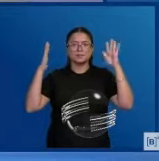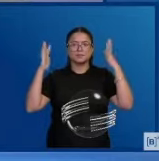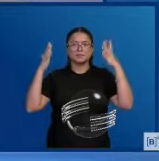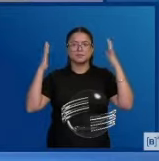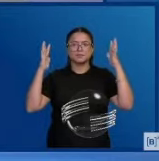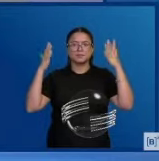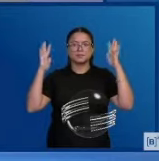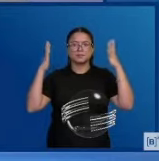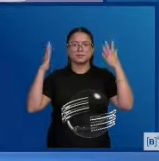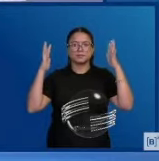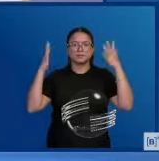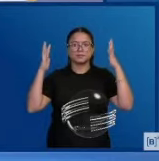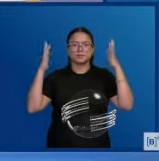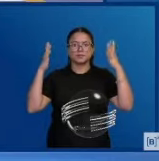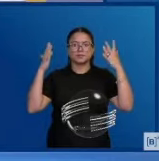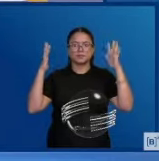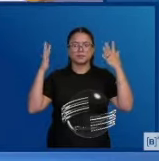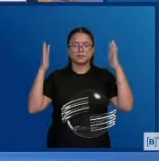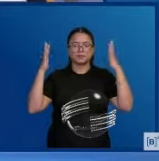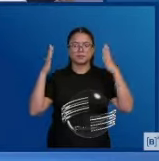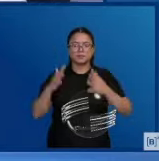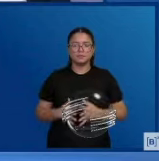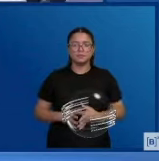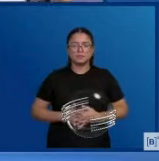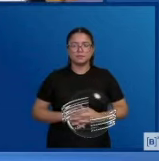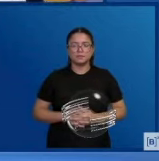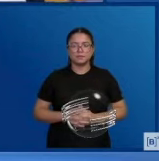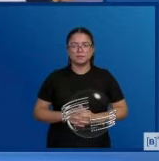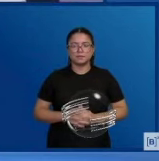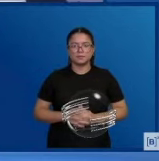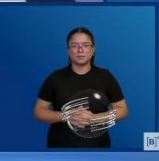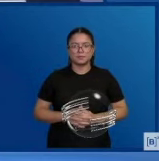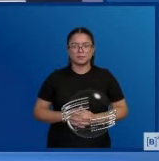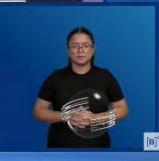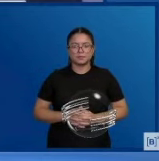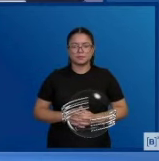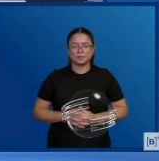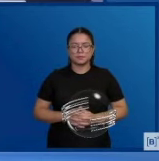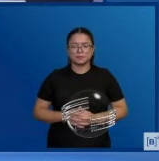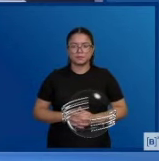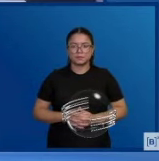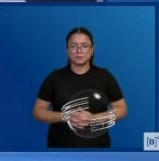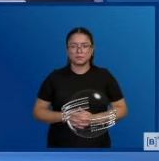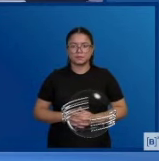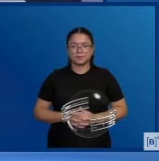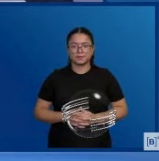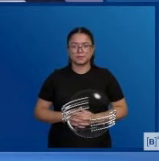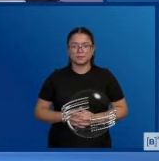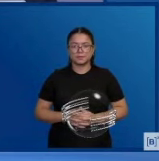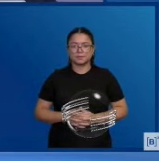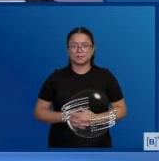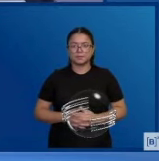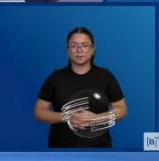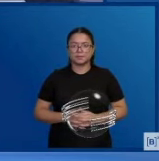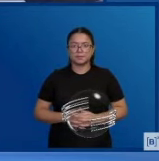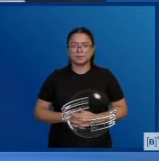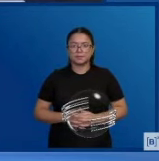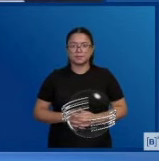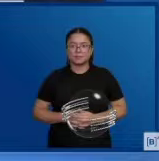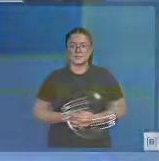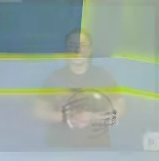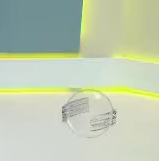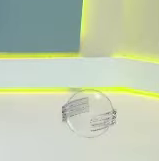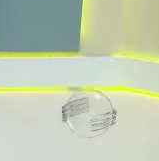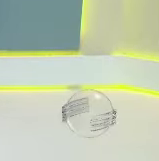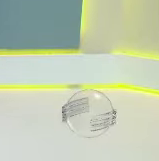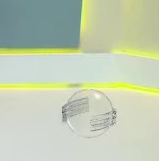os próximos 30 anos, por um valor de 8 bilhões e 600 milhões em investimentos. E aí, nós vamos explicar esses valores todos